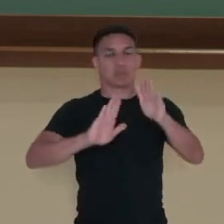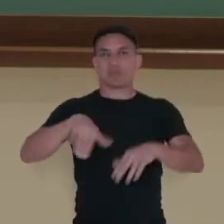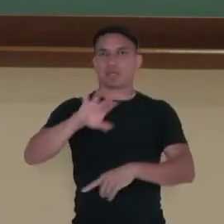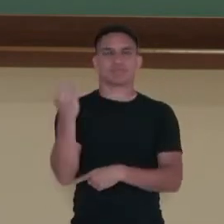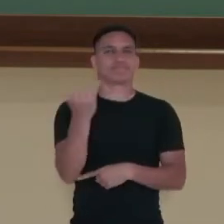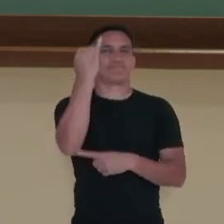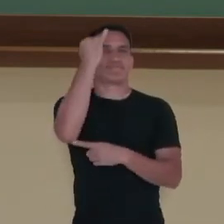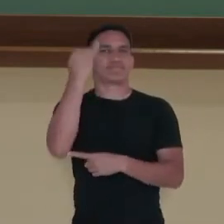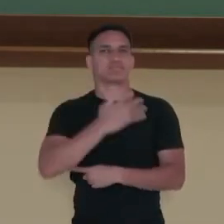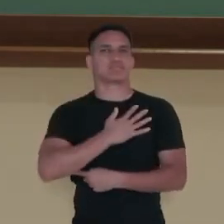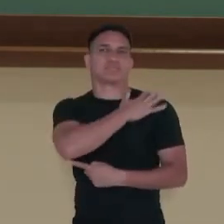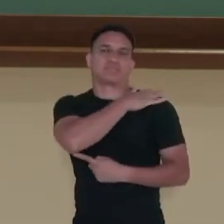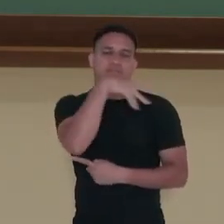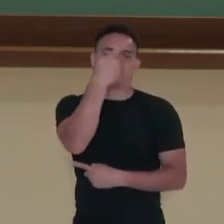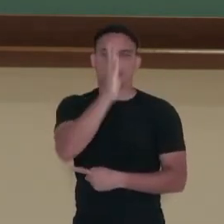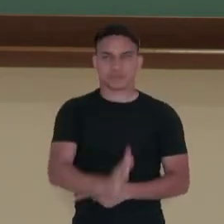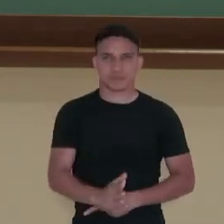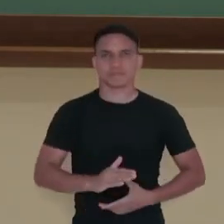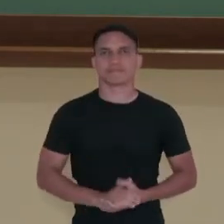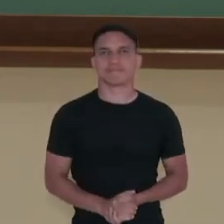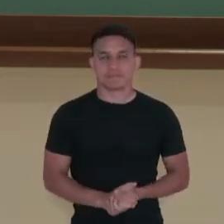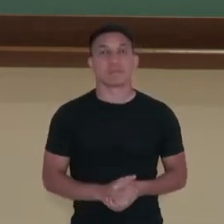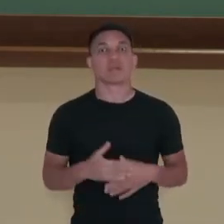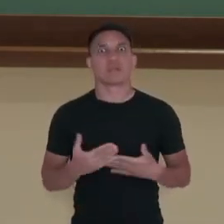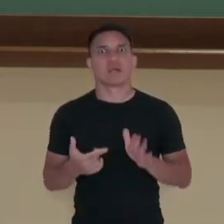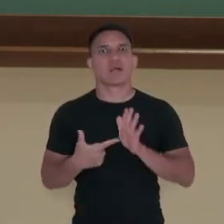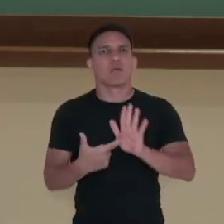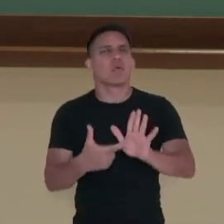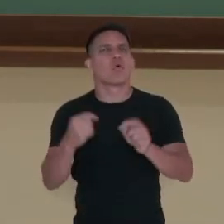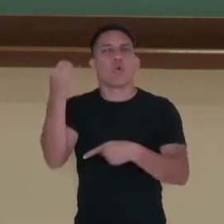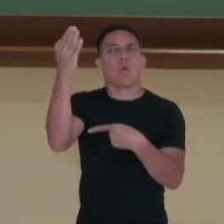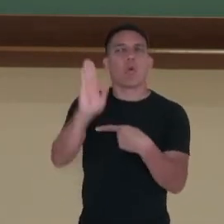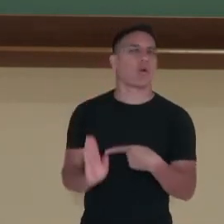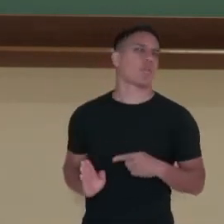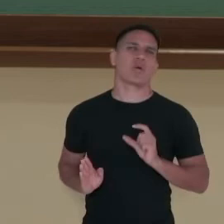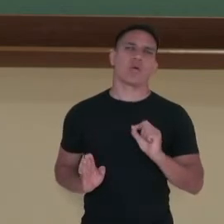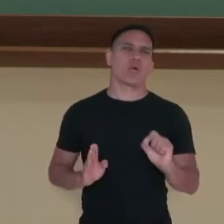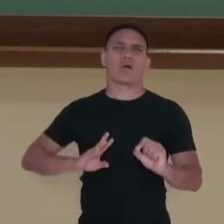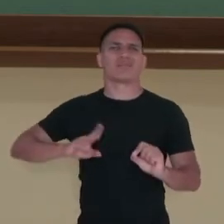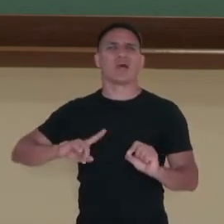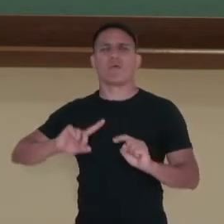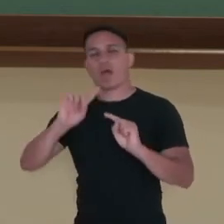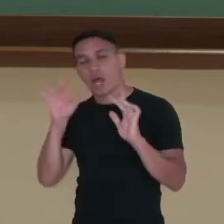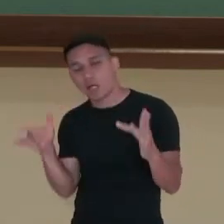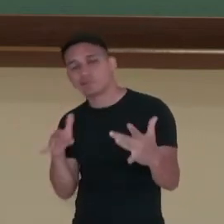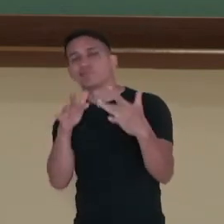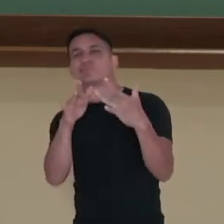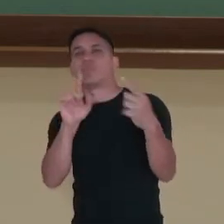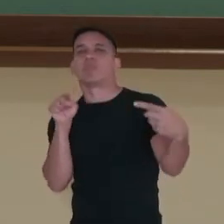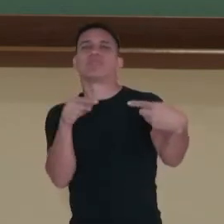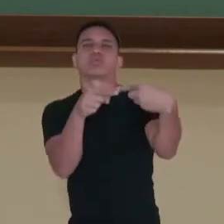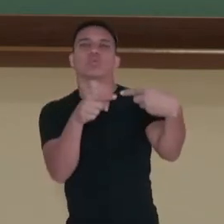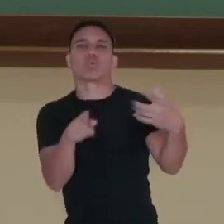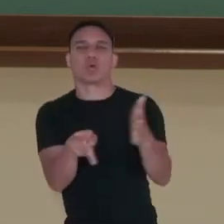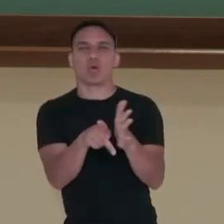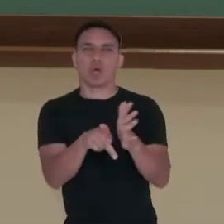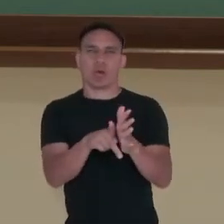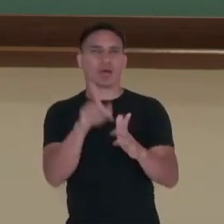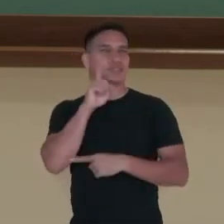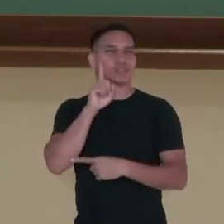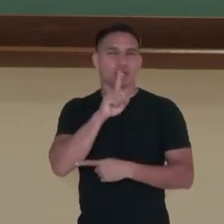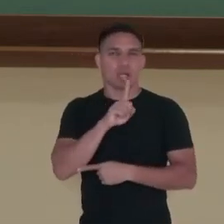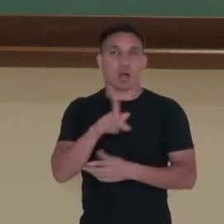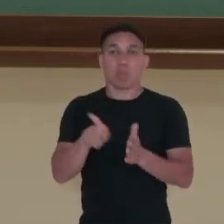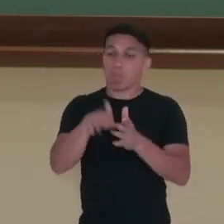altas honrarias militares do Brasil. Portanto, ele mostrou que o Brasil não ficaria aí alinhado diretamente aos Estados Unidos, que o Brasil teria